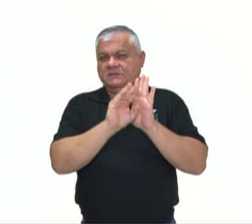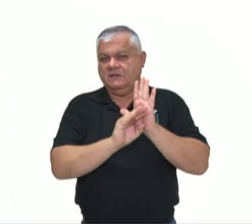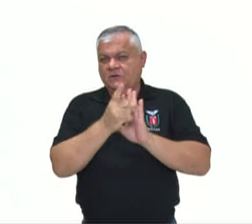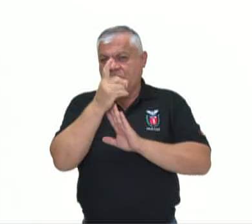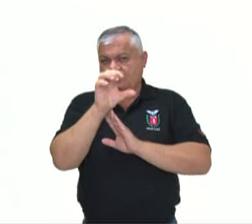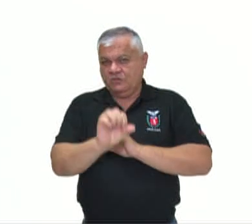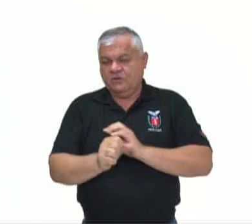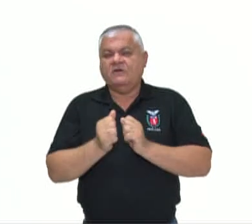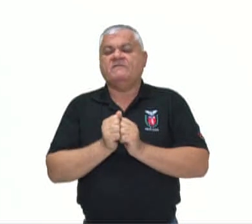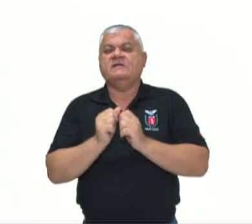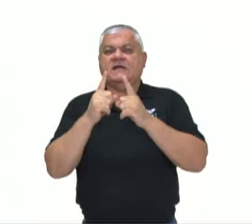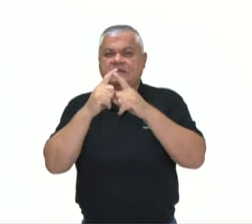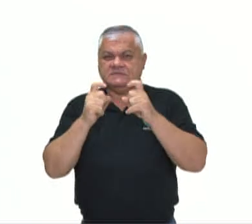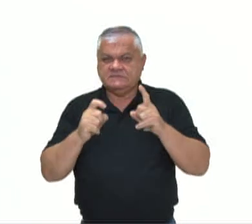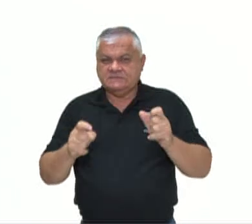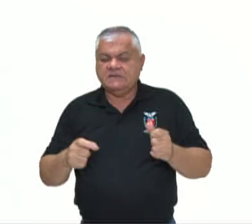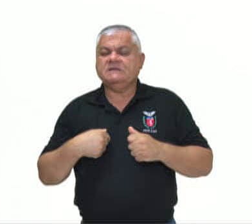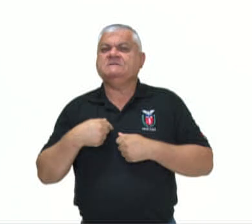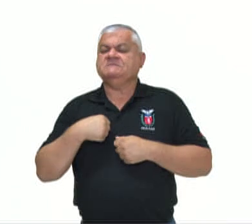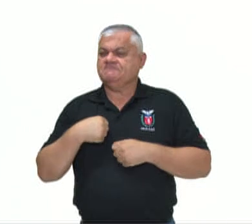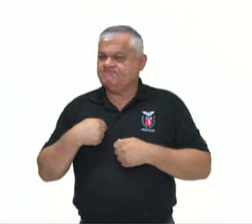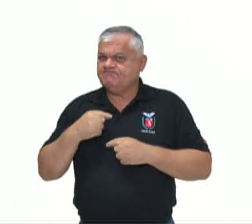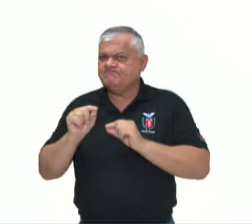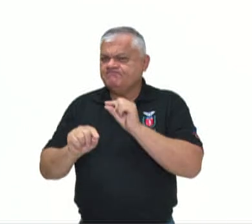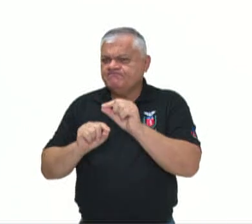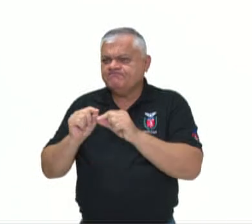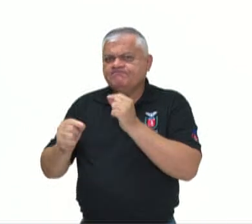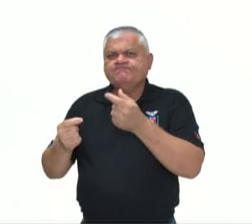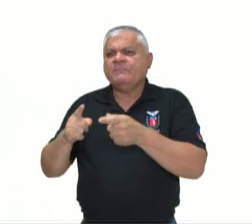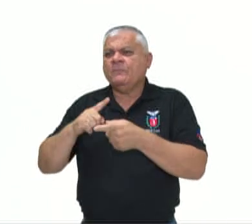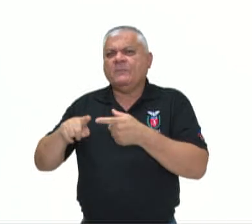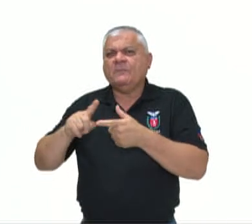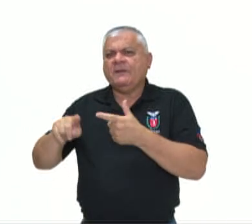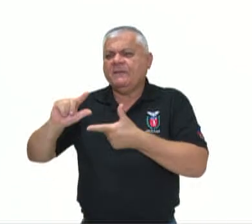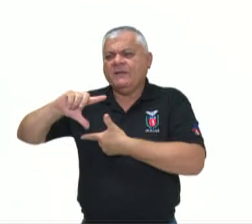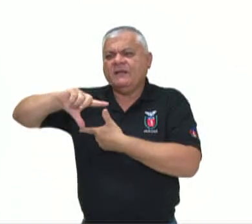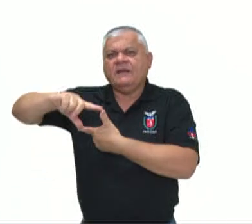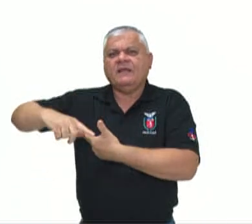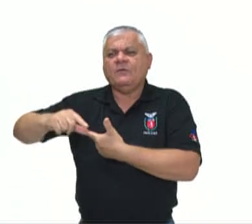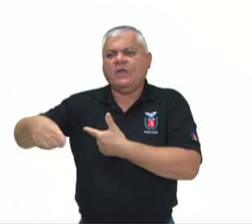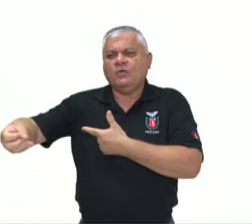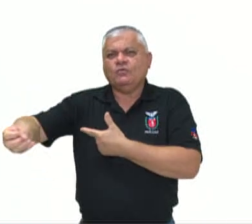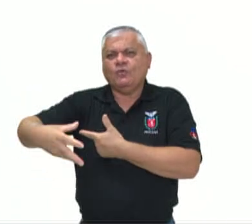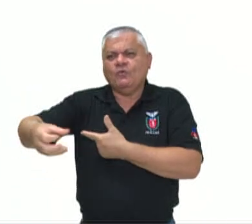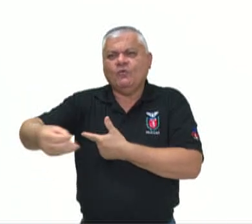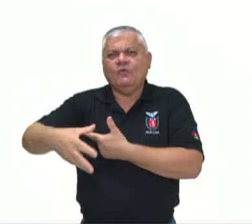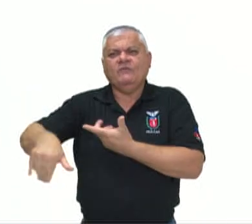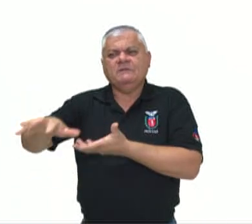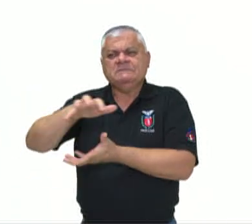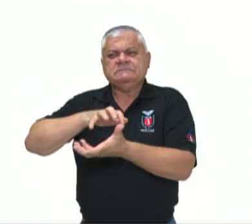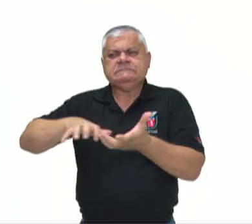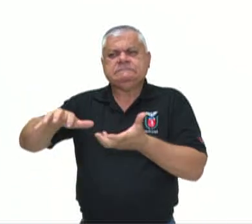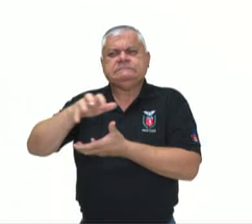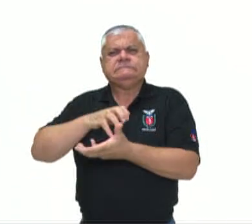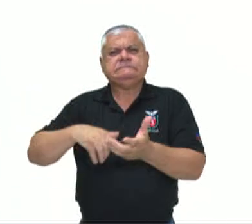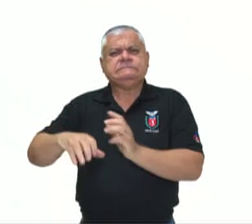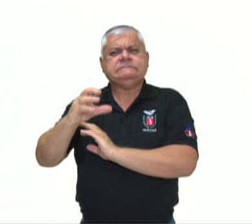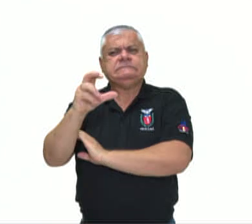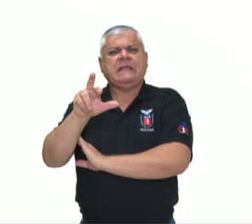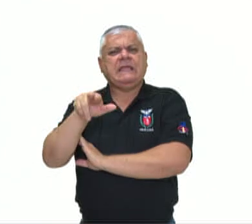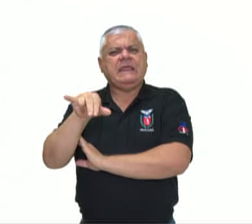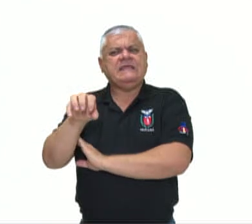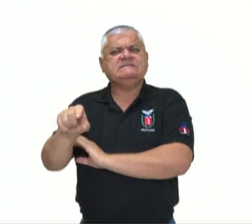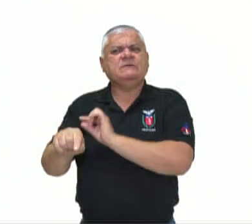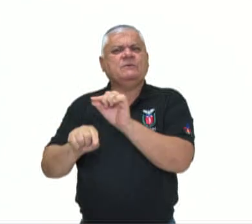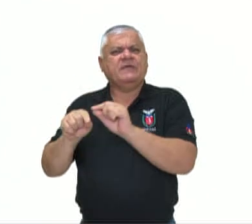a ciência enfrentou situações em que o paradigma da ciência moderna entrou em crise. Isso significa